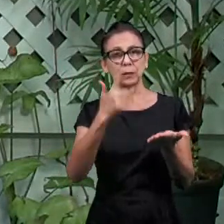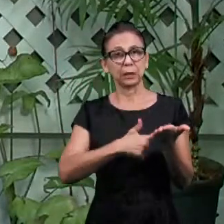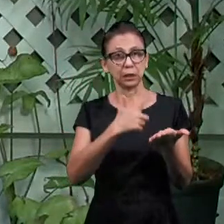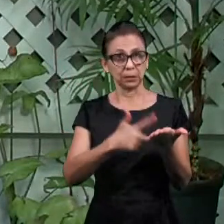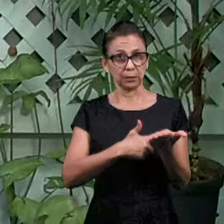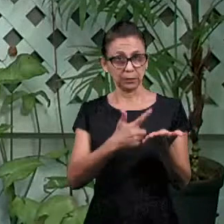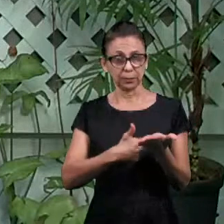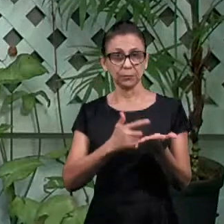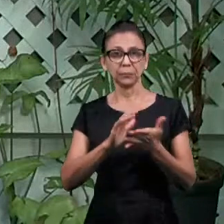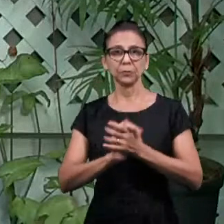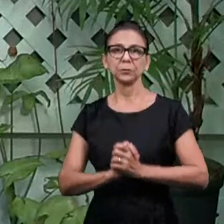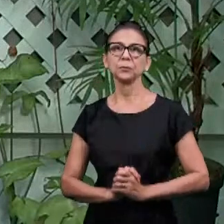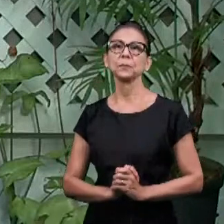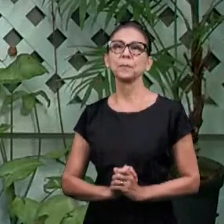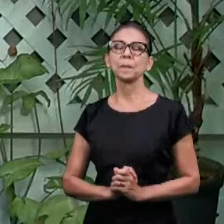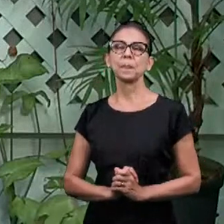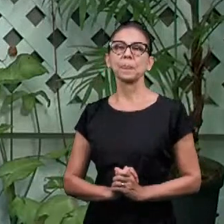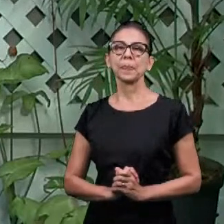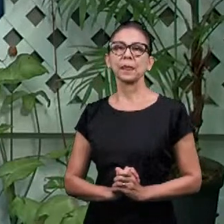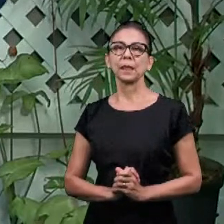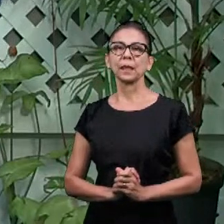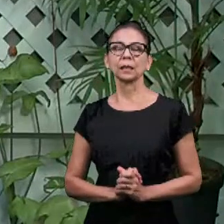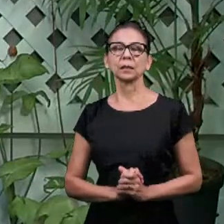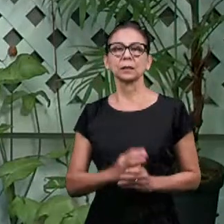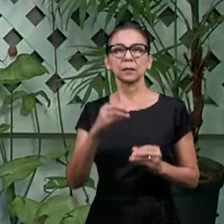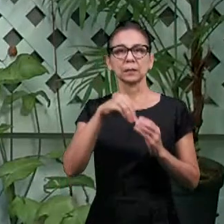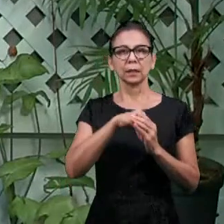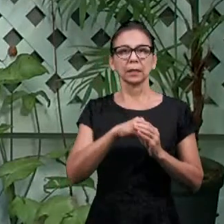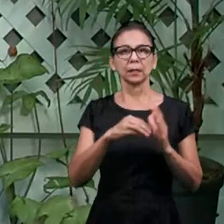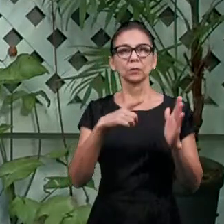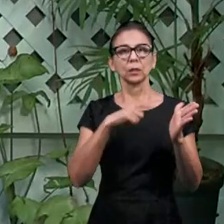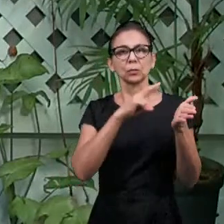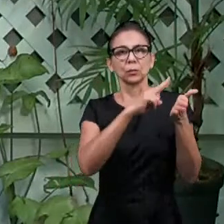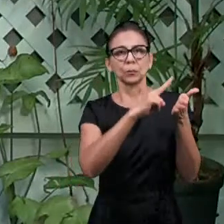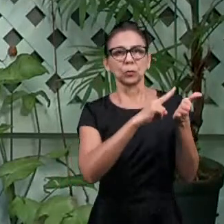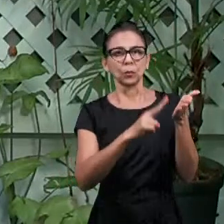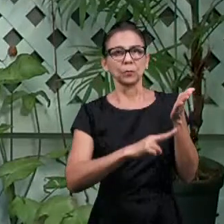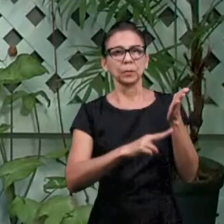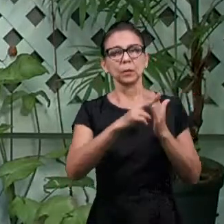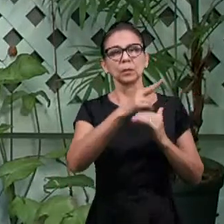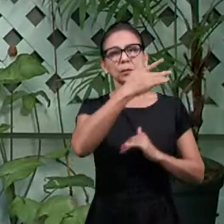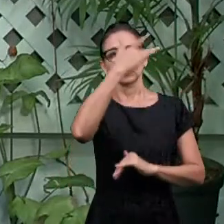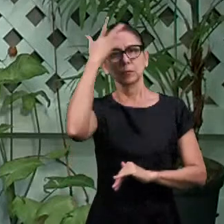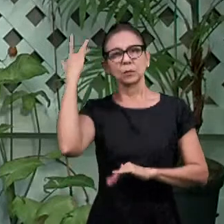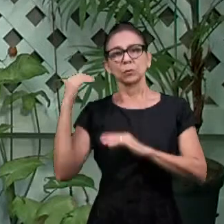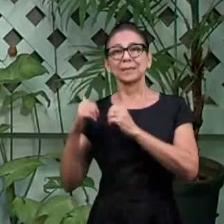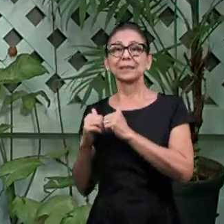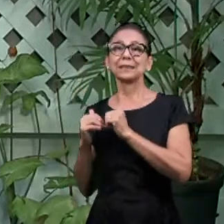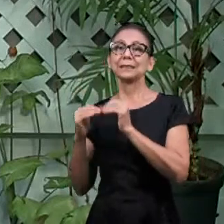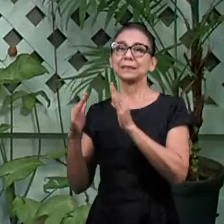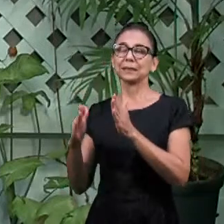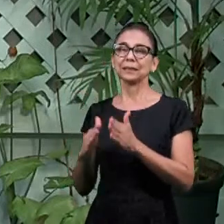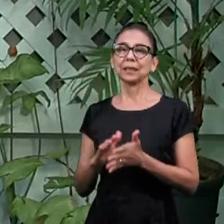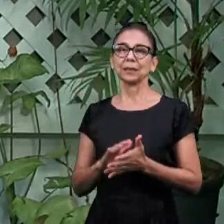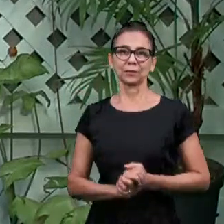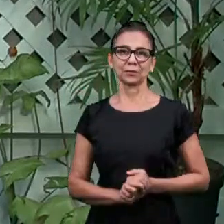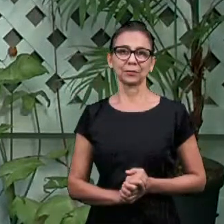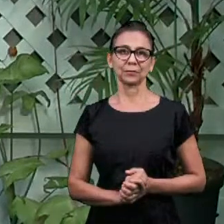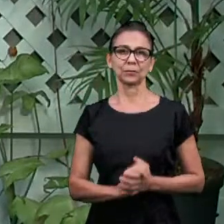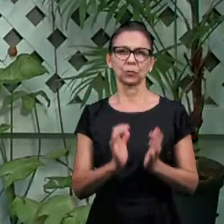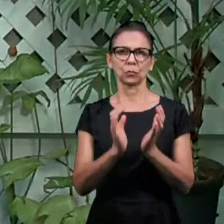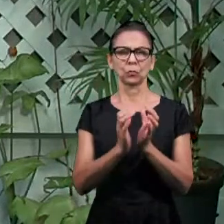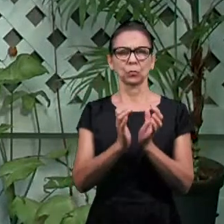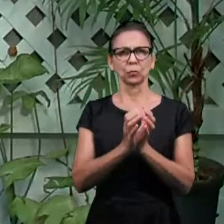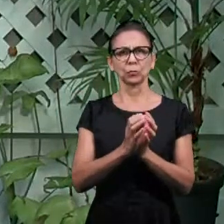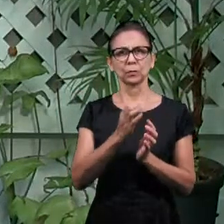de organização da igreja. Éramos 67 pessoas ali, algumas do